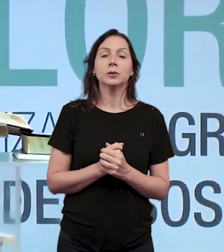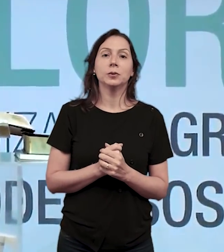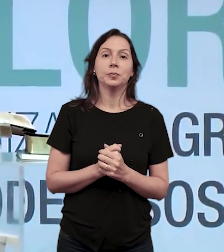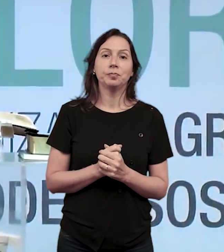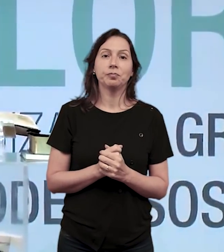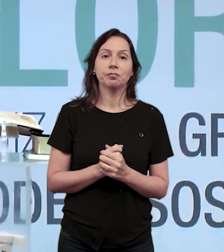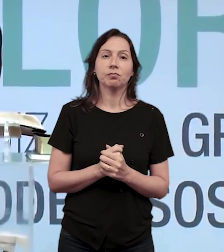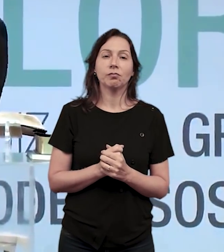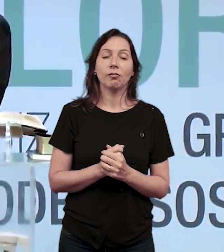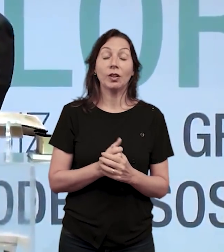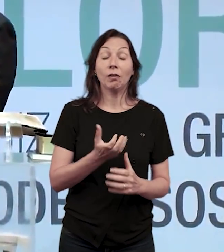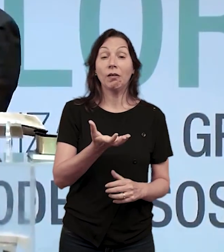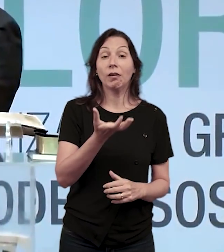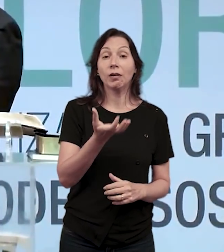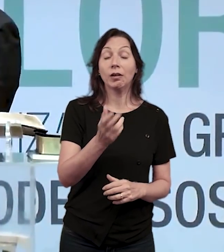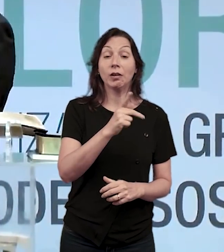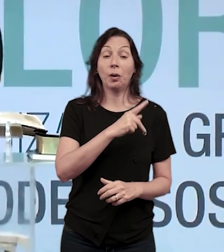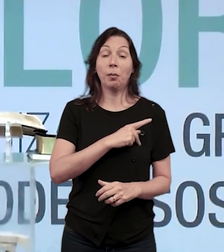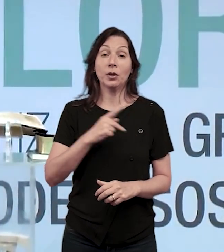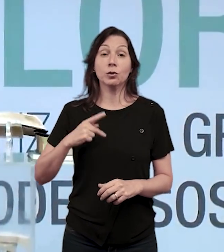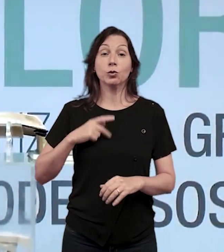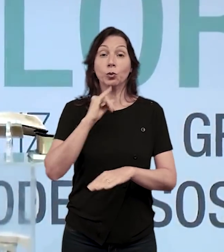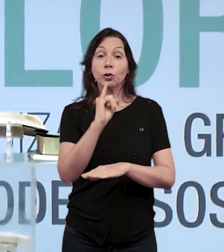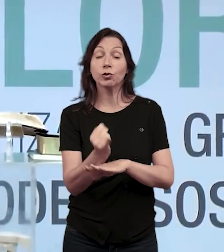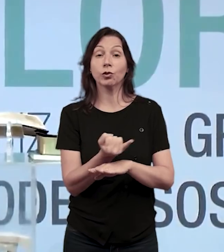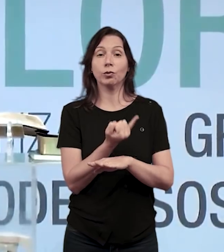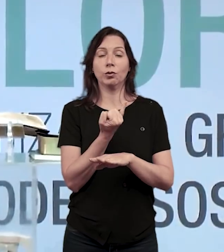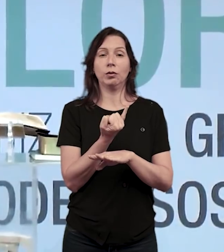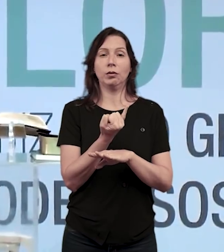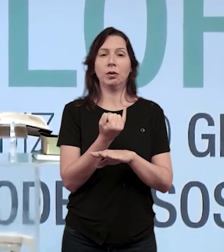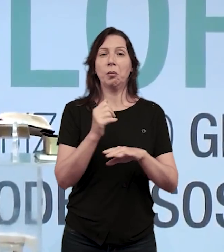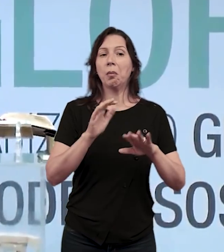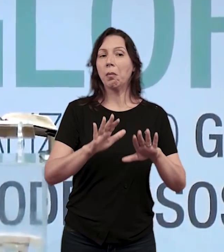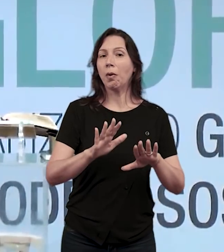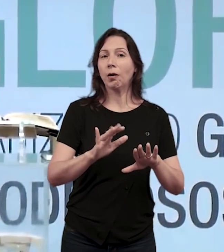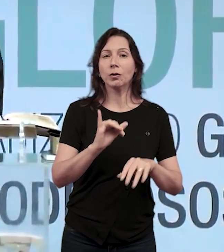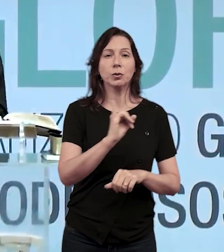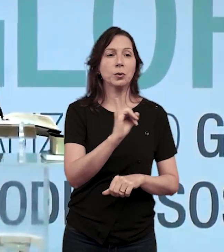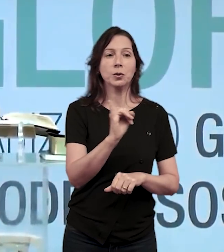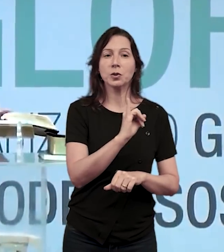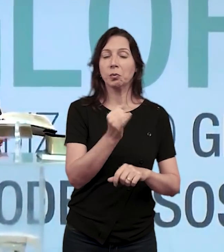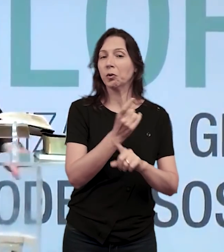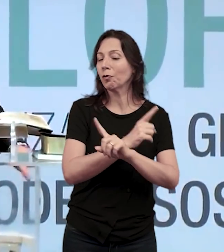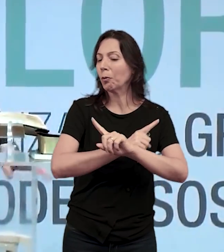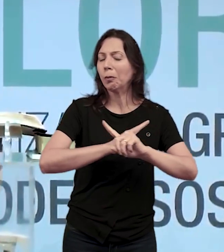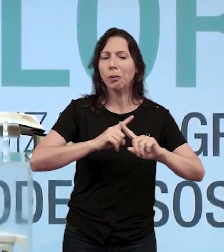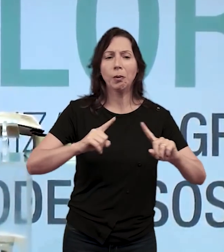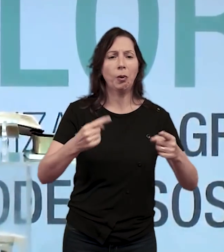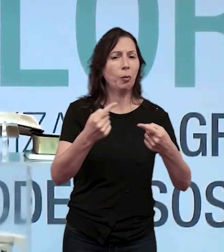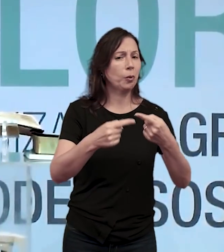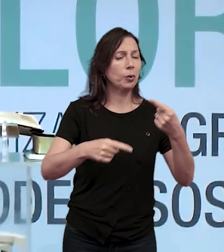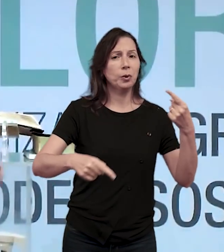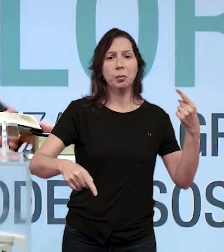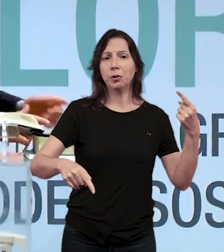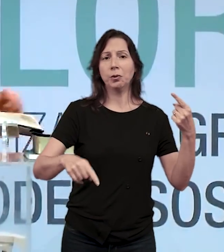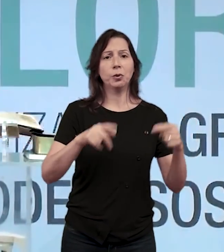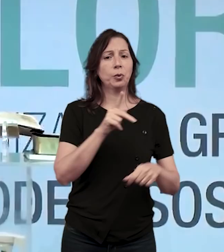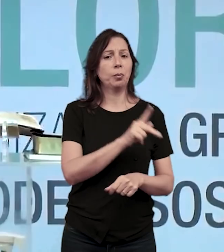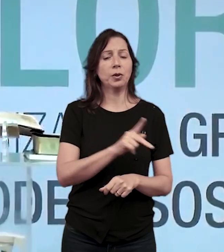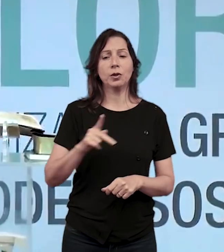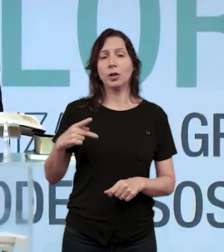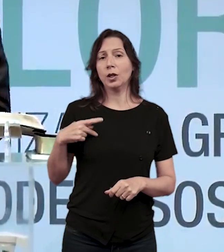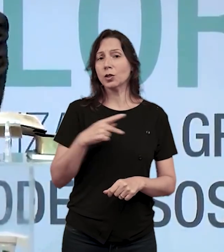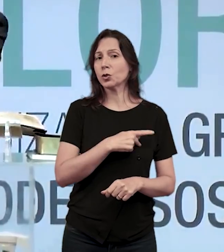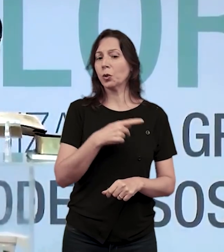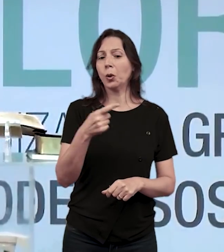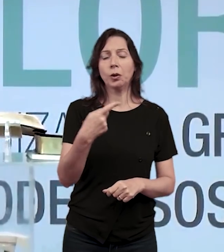Quando ele queria ser pastor em Jerusalém, os irmãos disseram, não, aqui você não vai ser pastor nosso não, eles estão querendo matar